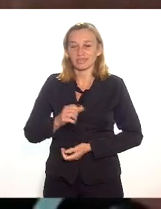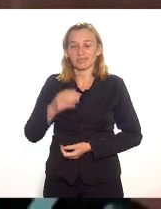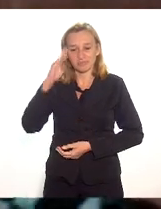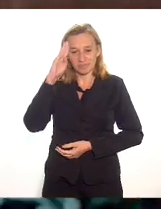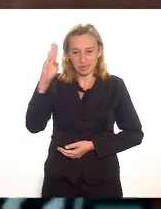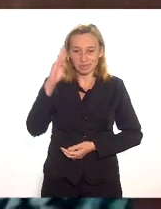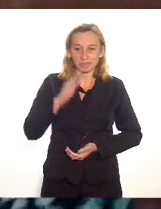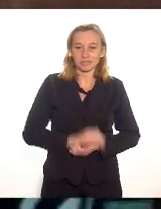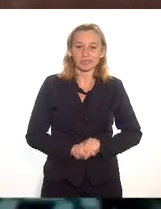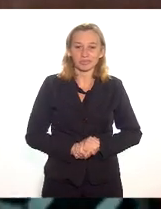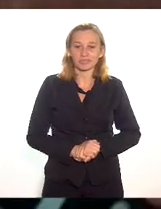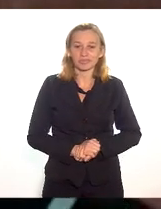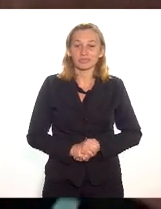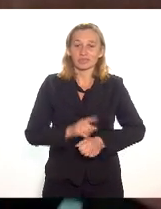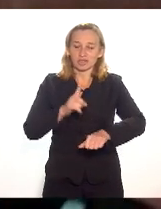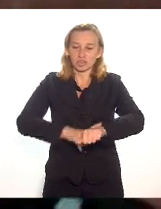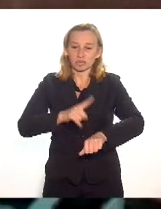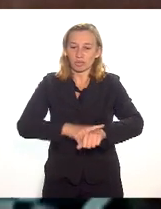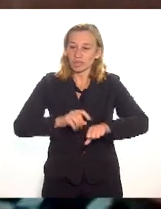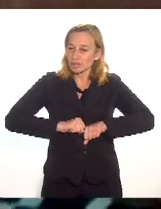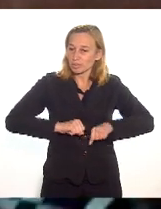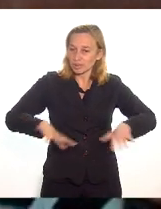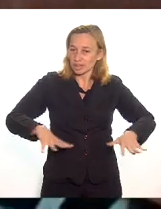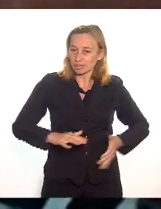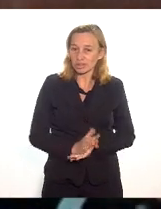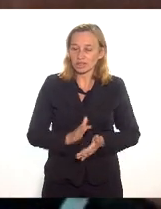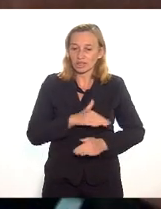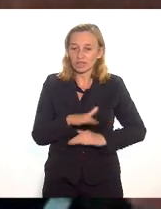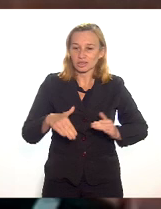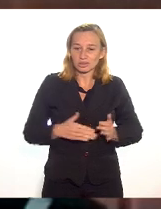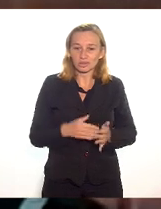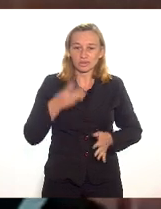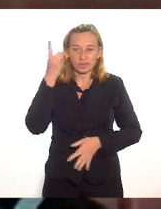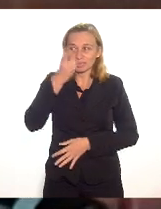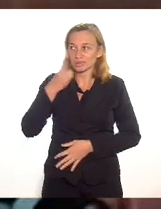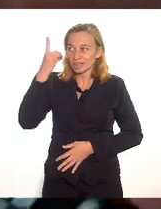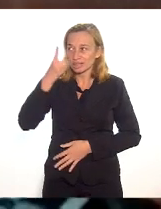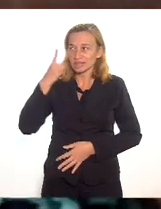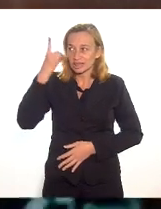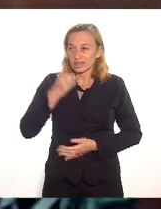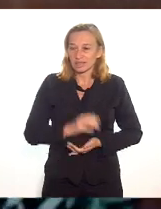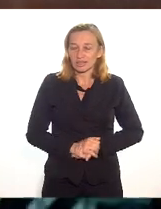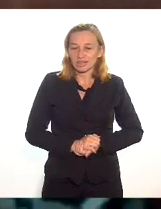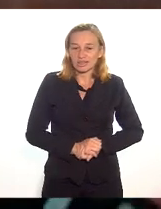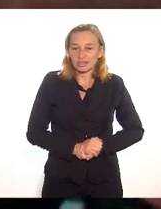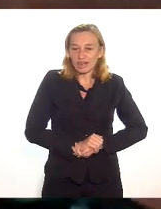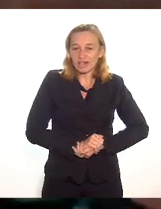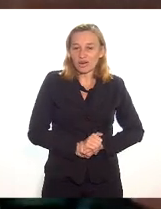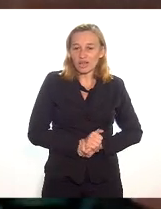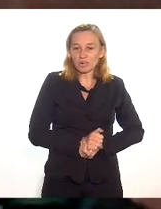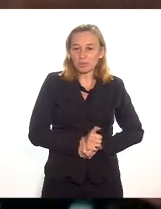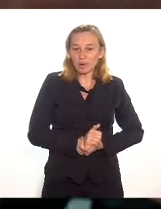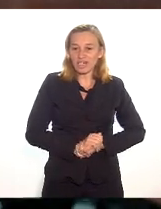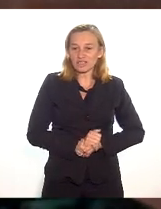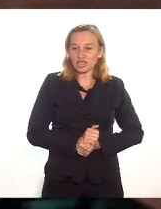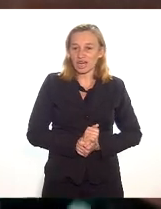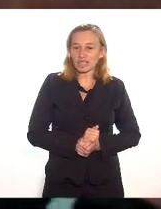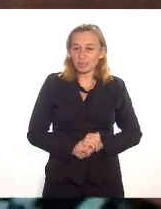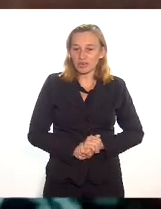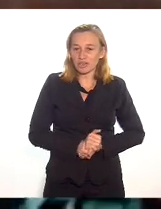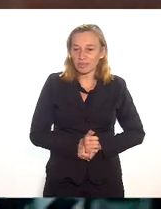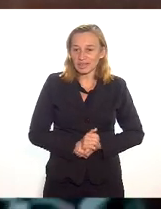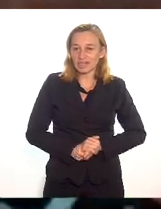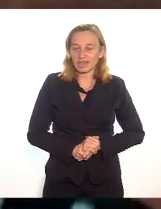principalmente nesse momento de pandemia, deputados e deputadas aqui, que a gente possa diminuir o impacto da